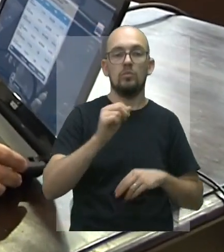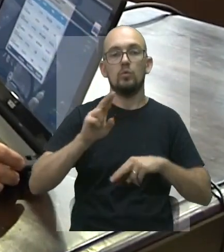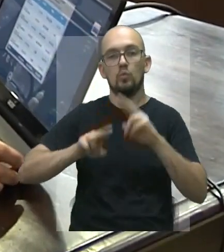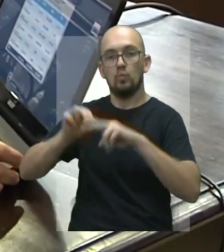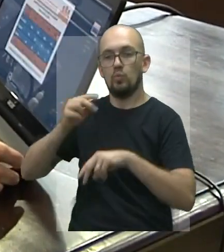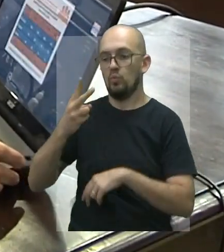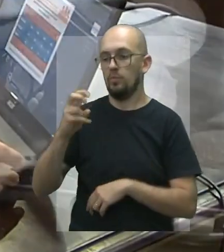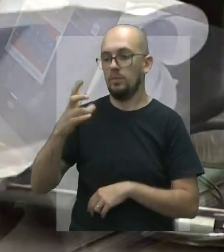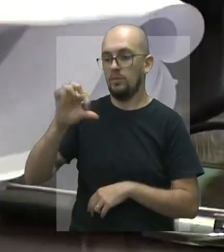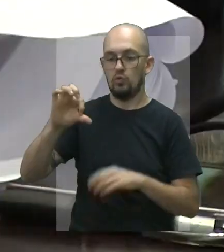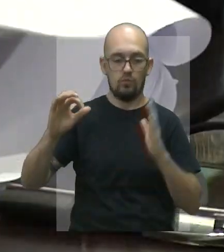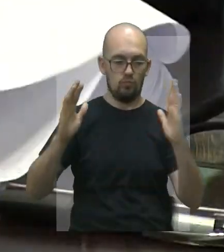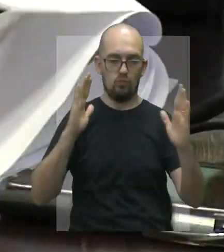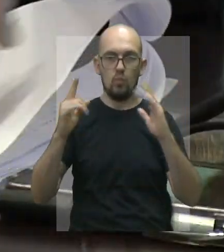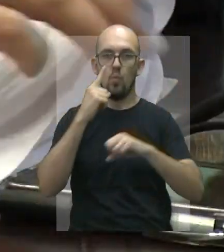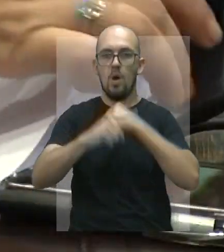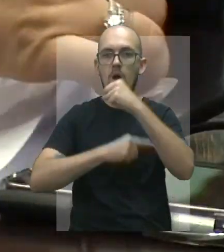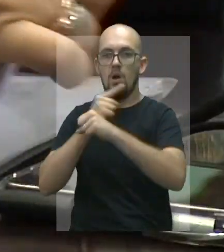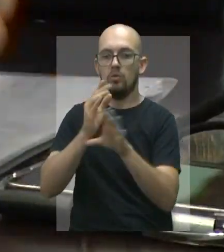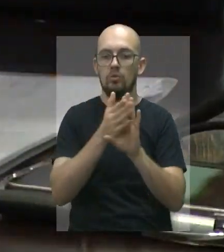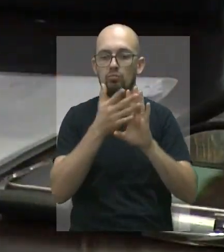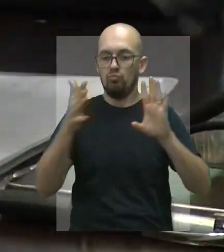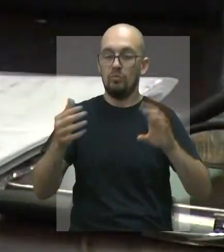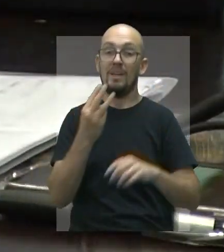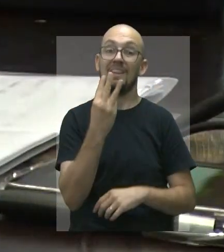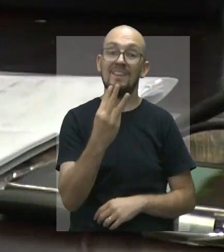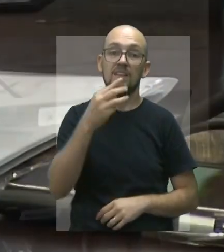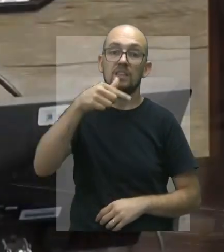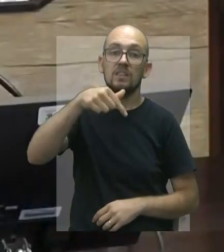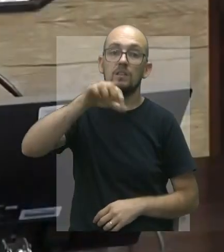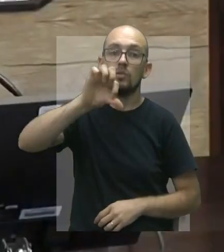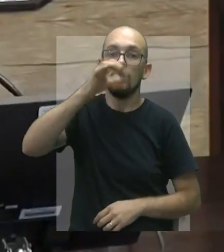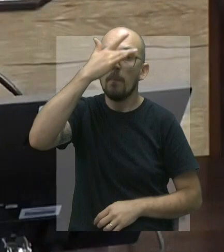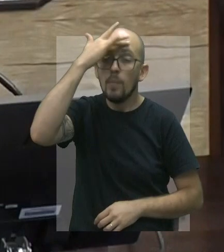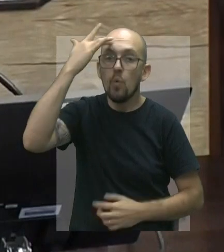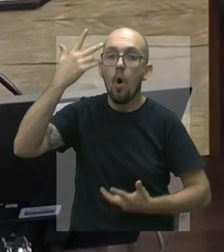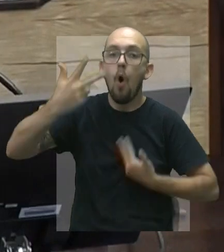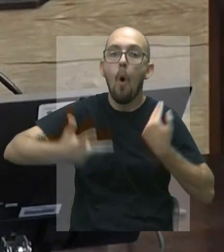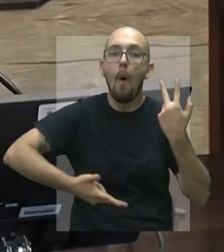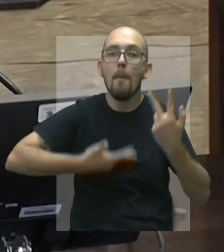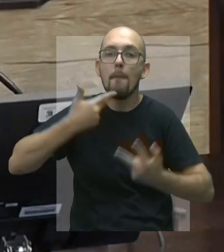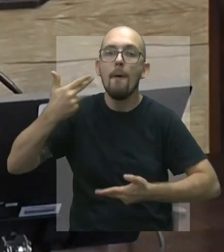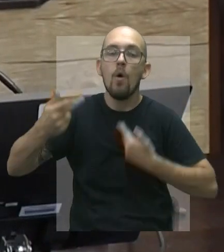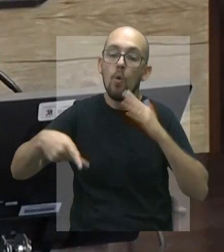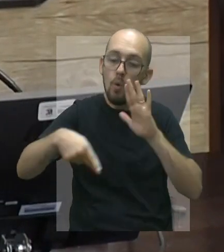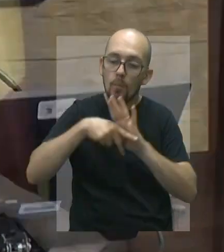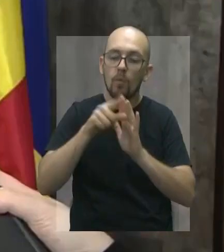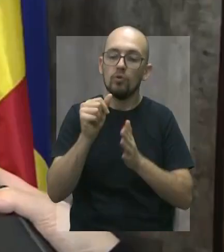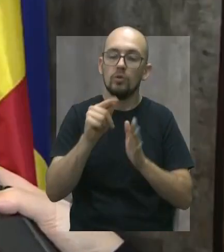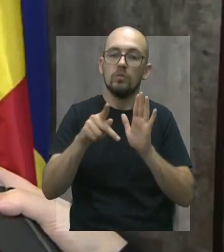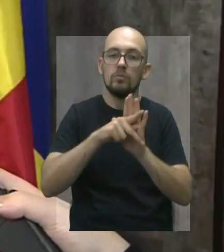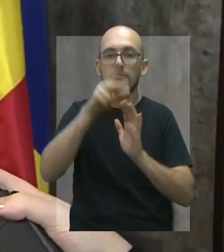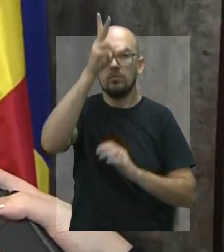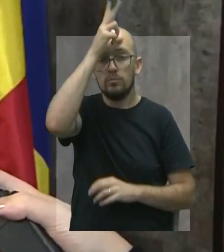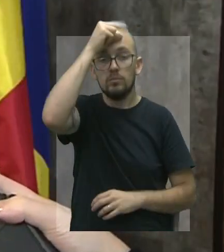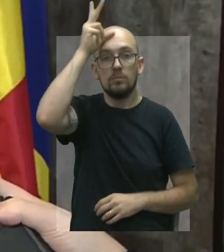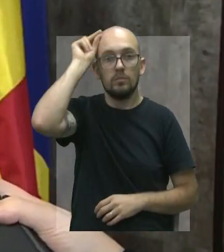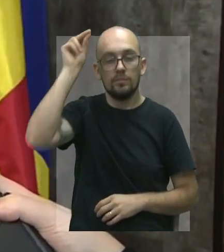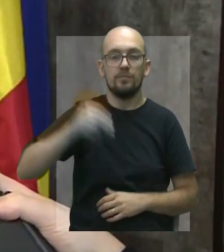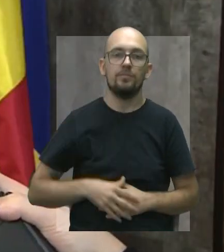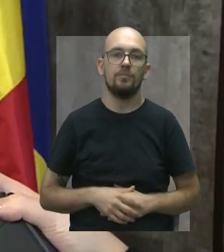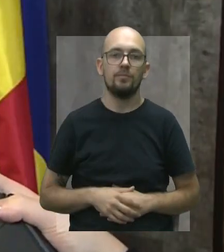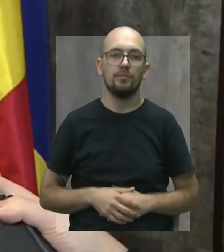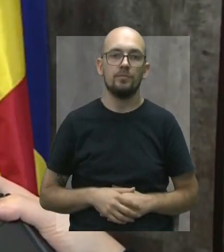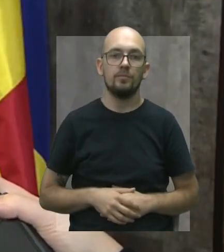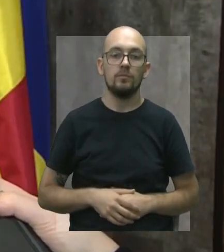2019, 379 pessoas foram operadas com recursos próprios do município. Nós temos agora entrando em